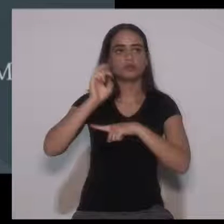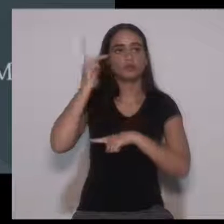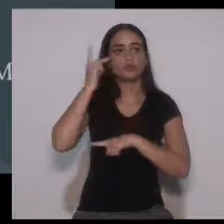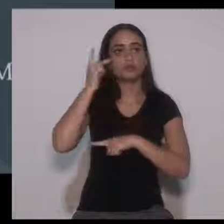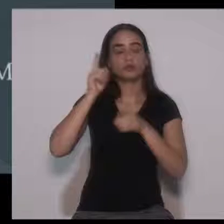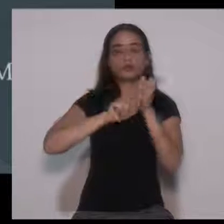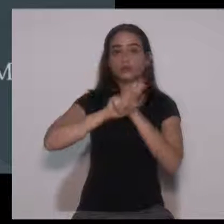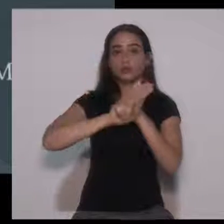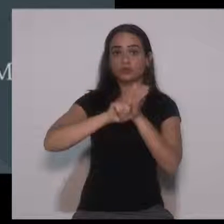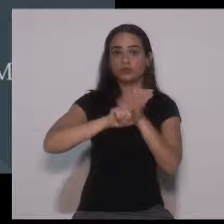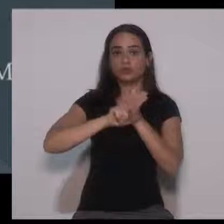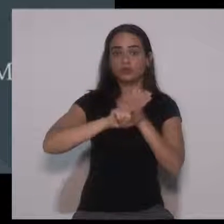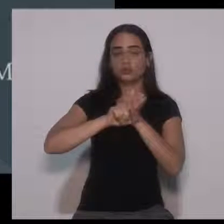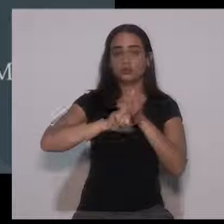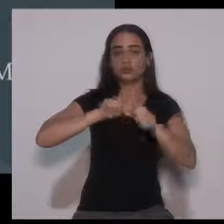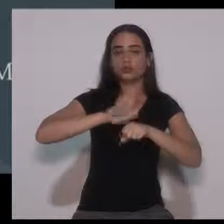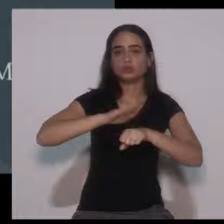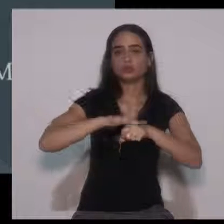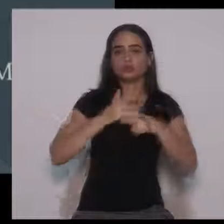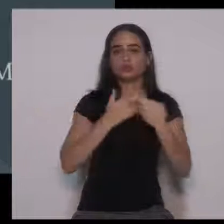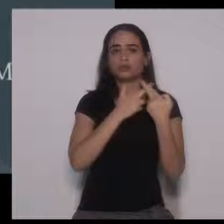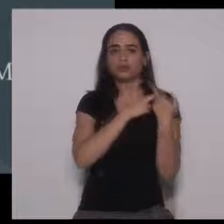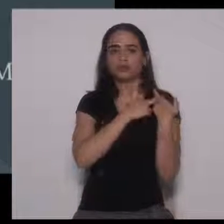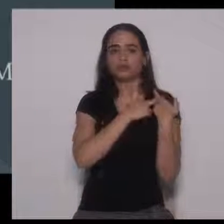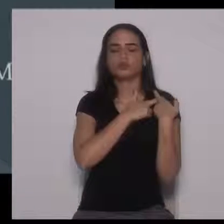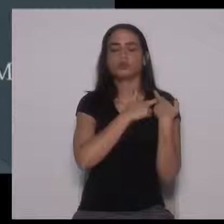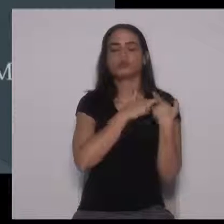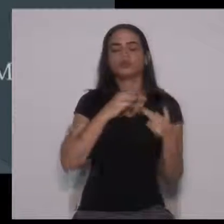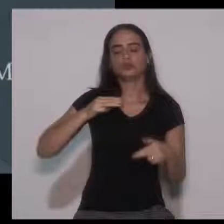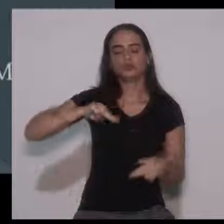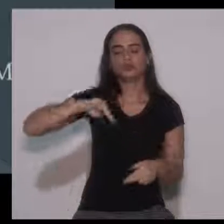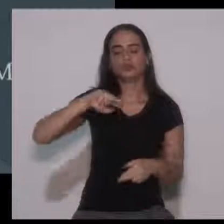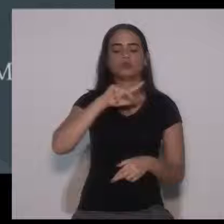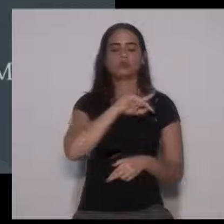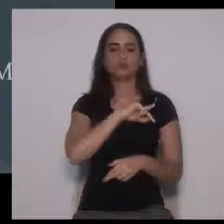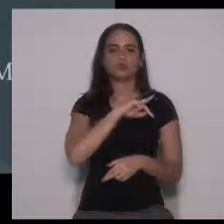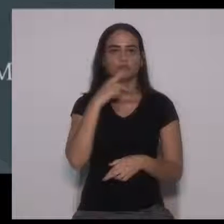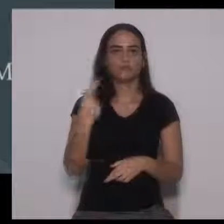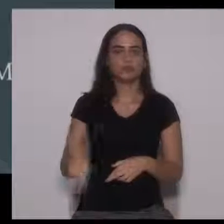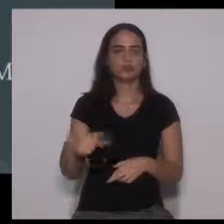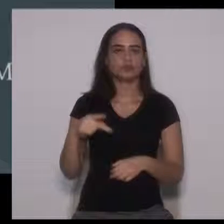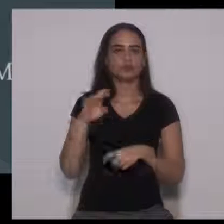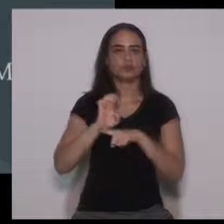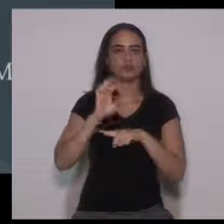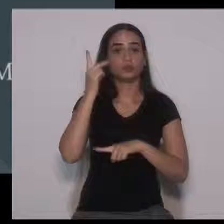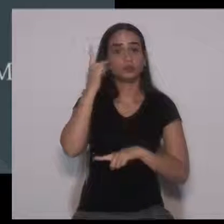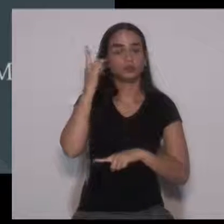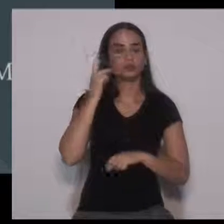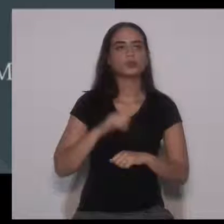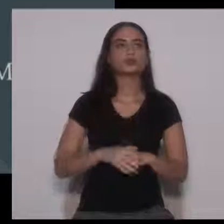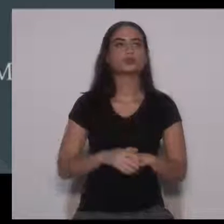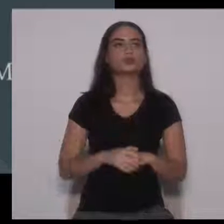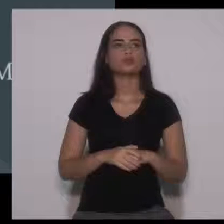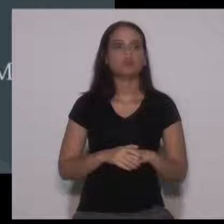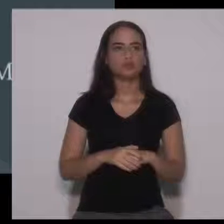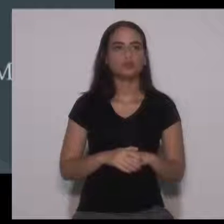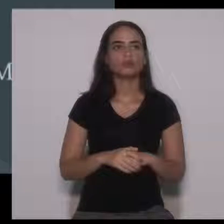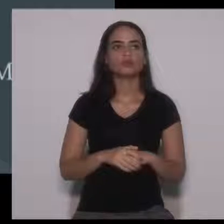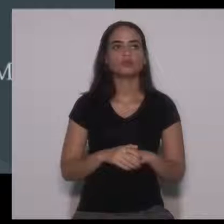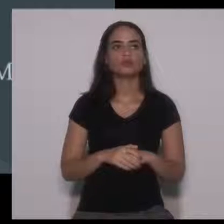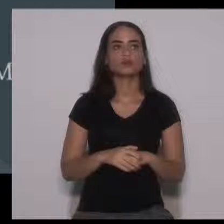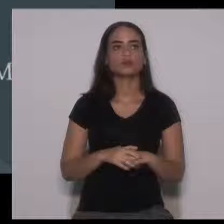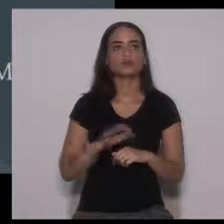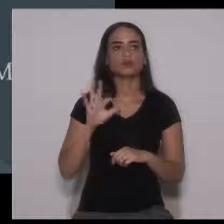foi feita pelo Ministério Público de São Paulo. Os casos de feminicídios, né, crimes de ódio contra a